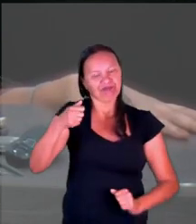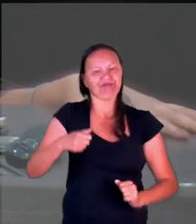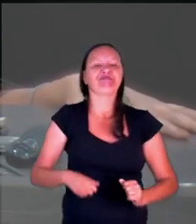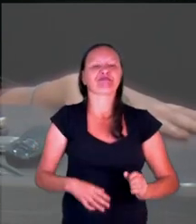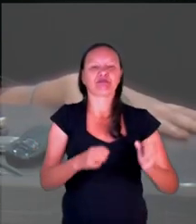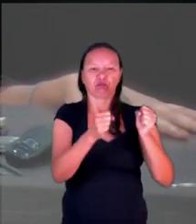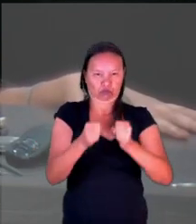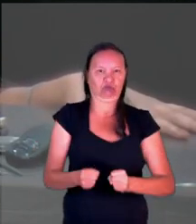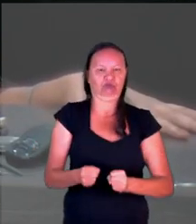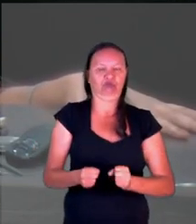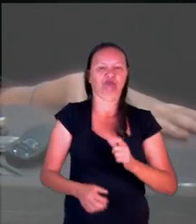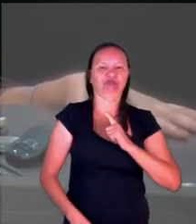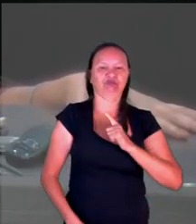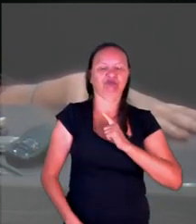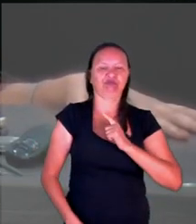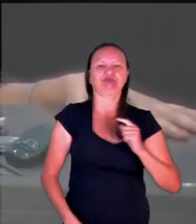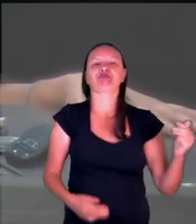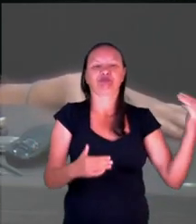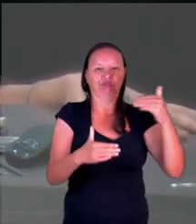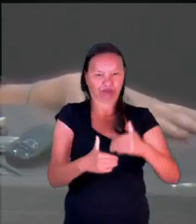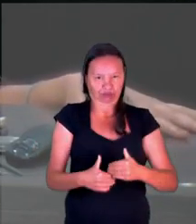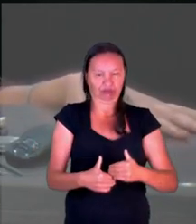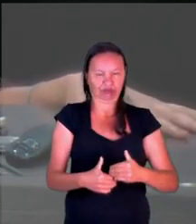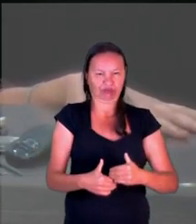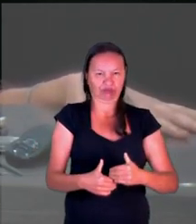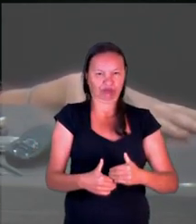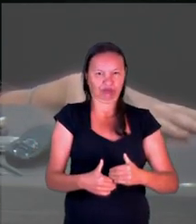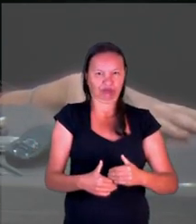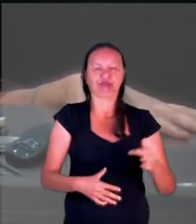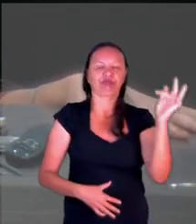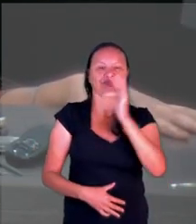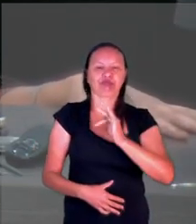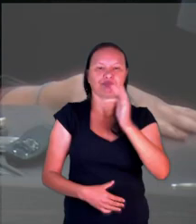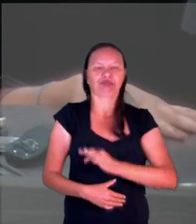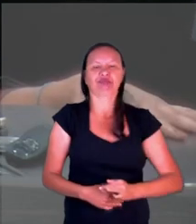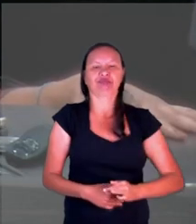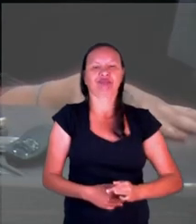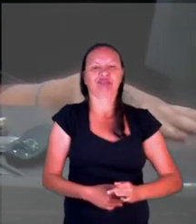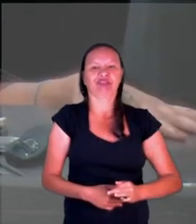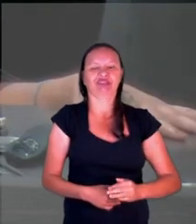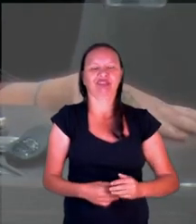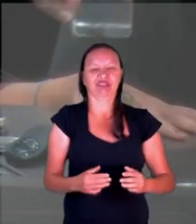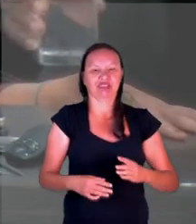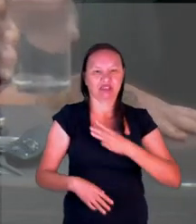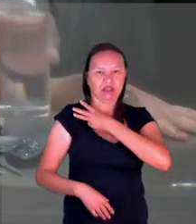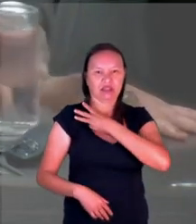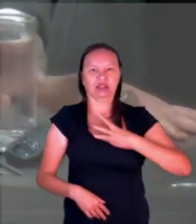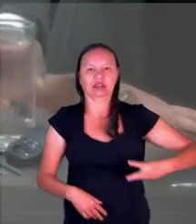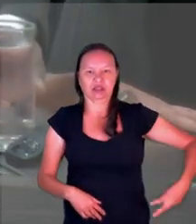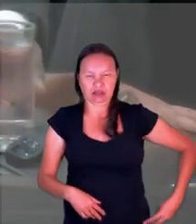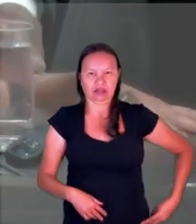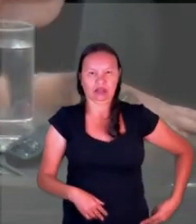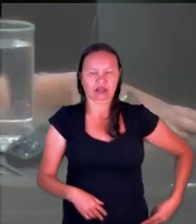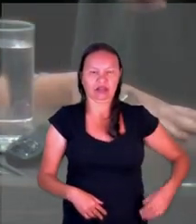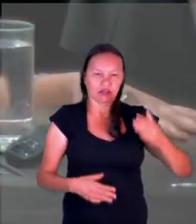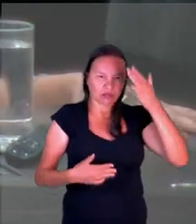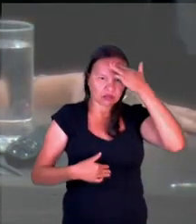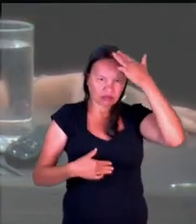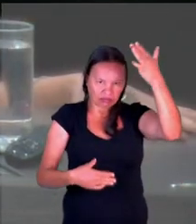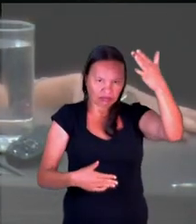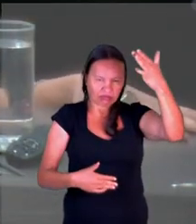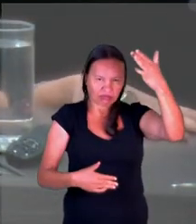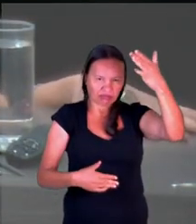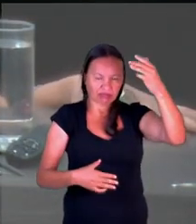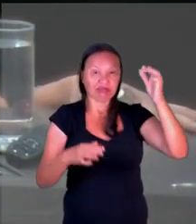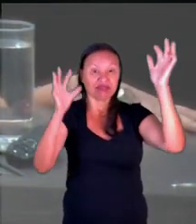essa essa atuação né Inter interinstitucional Inter Ramos né do dos Ministérios públicos era isso muito obrigada Fiquei muito